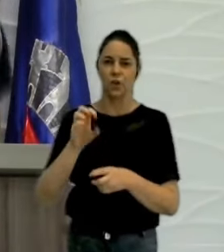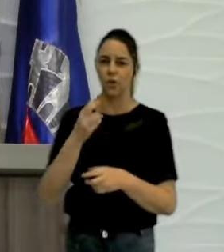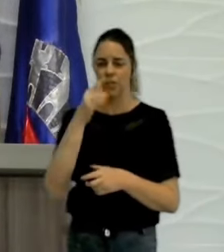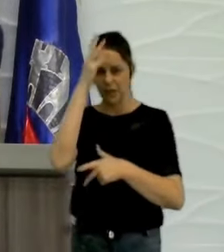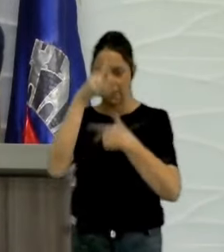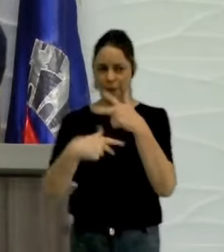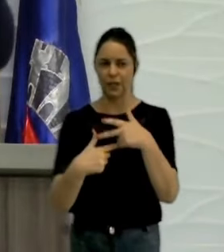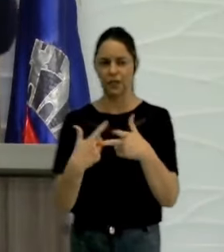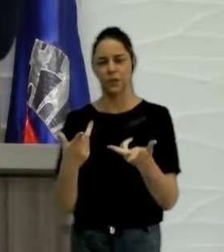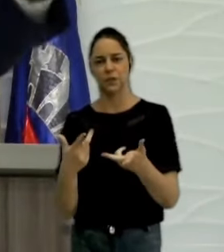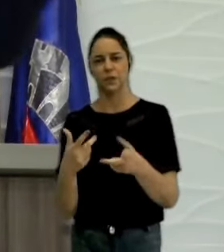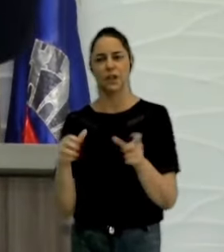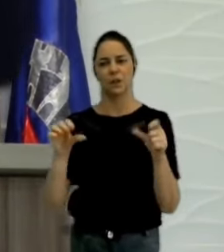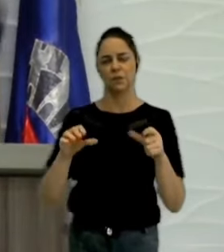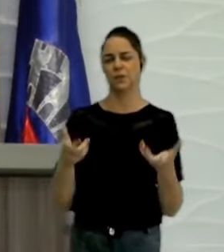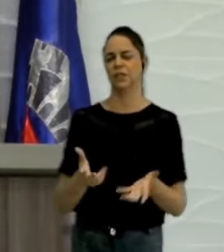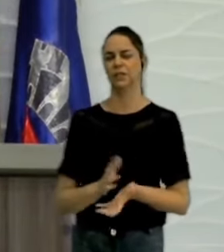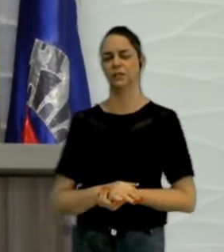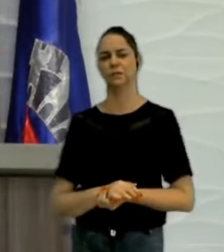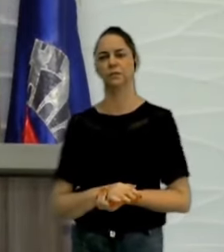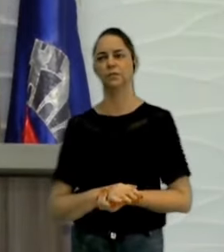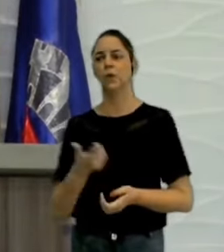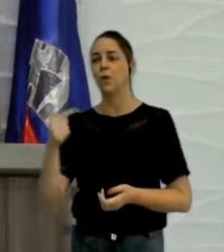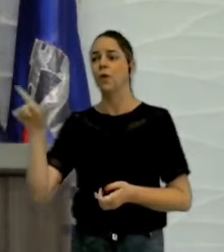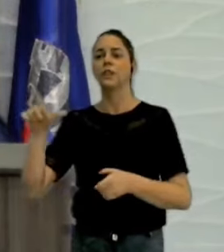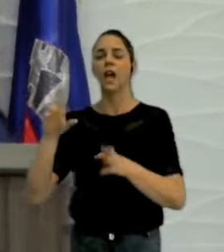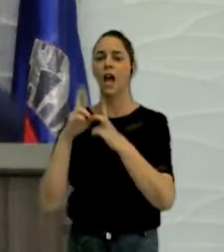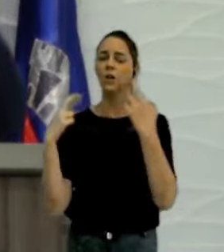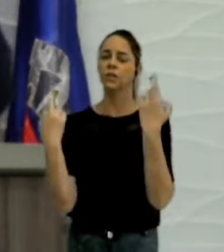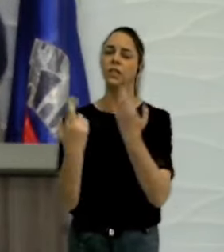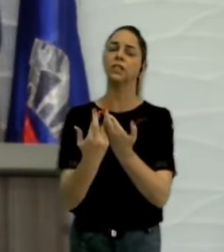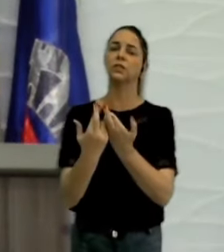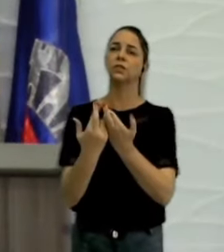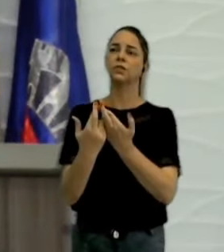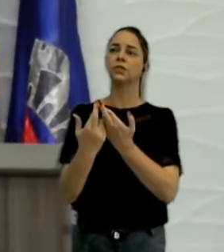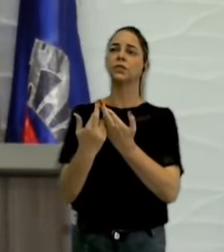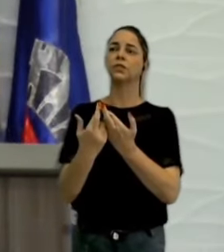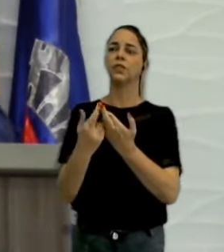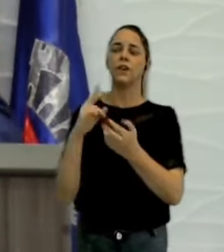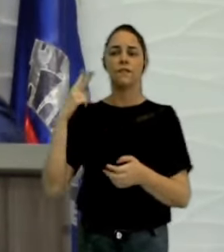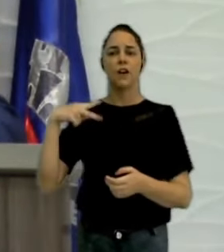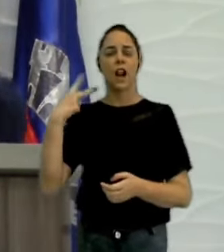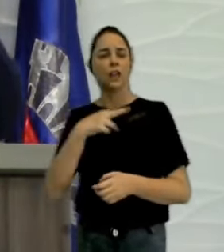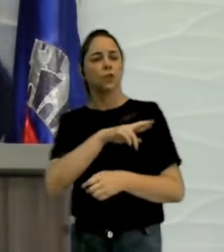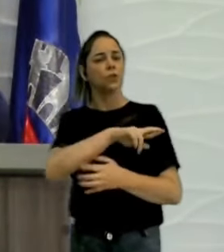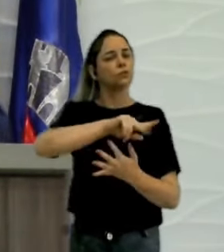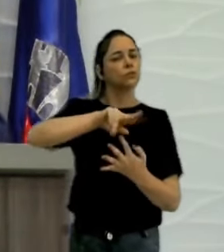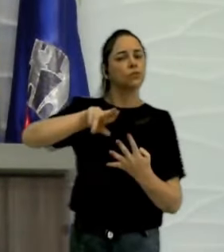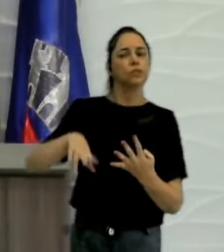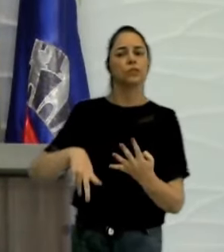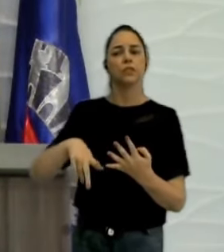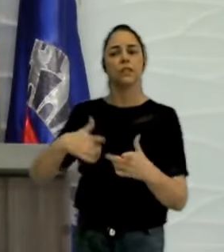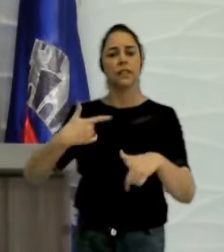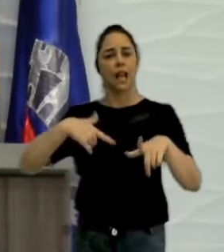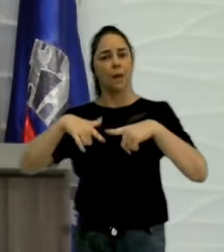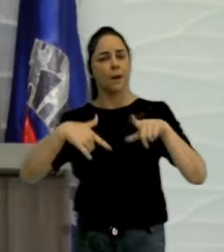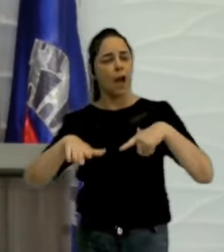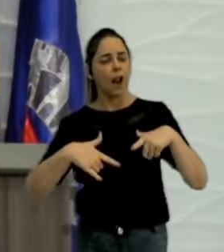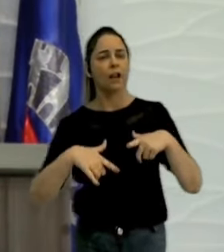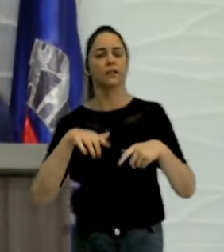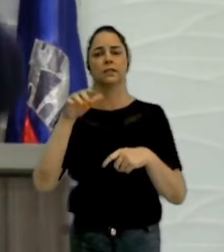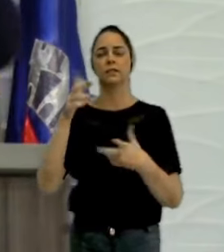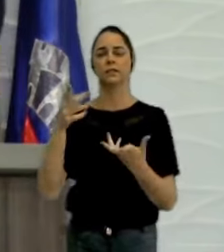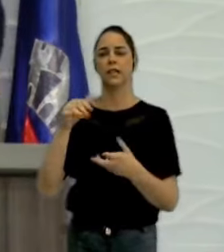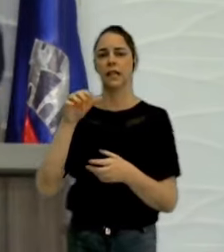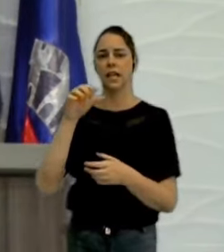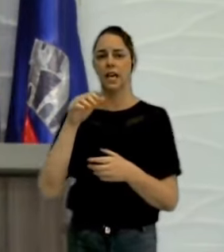E, ultimamente, aqui numa outra reunião, que eu não lembro a reunião, desses vereadores que presta serviço para a Granja